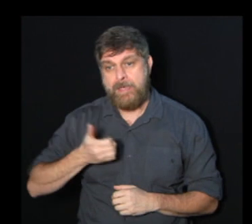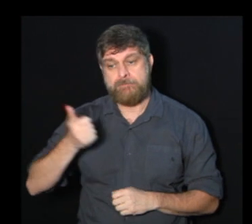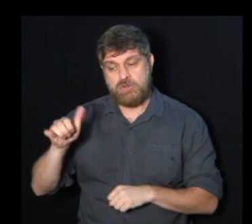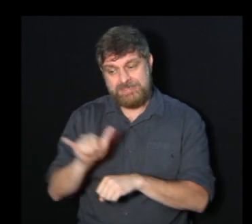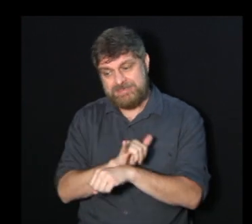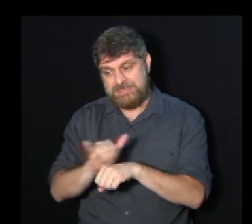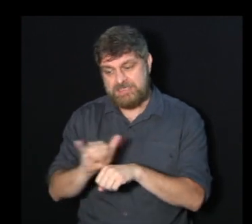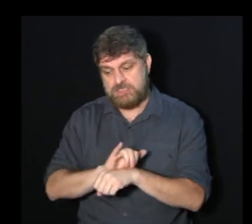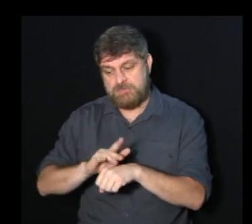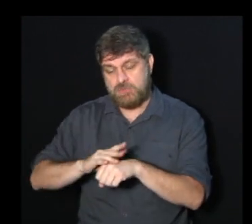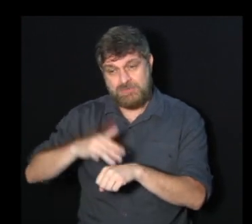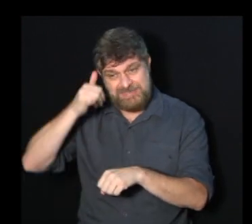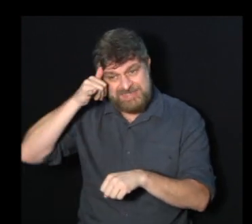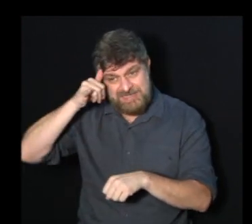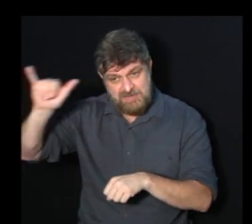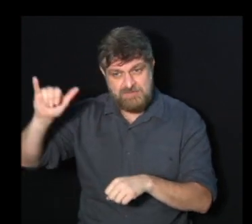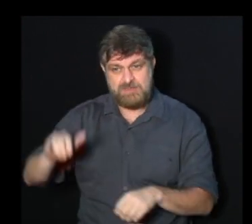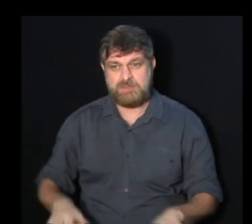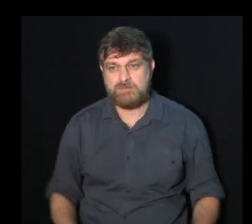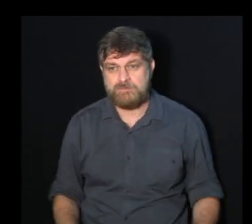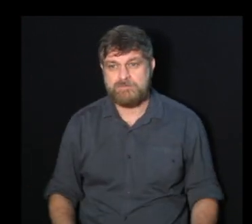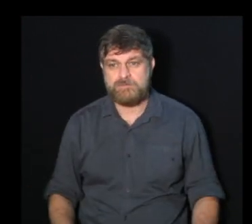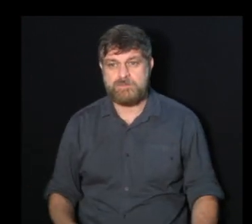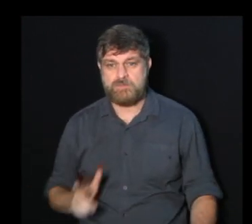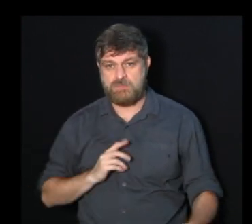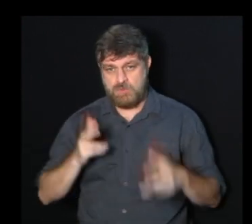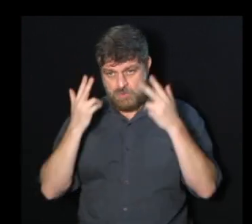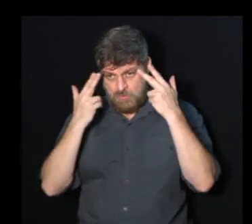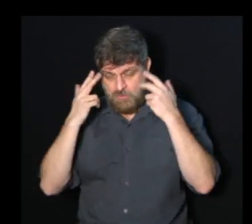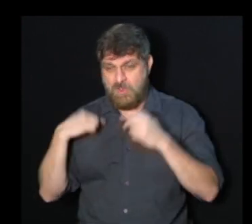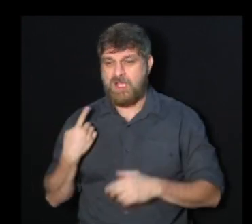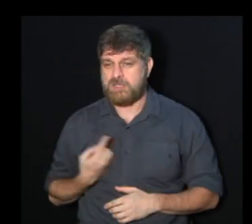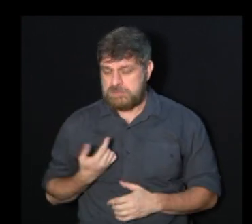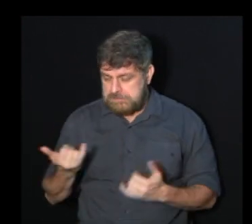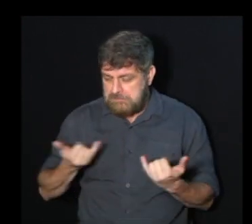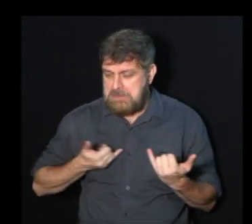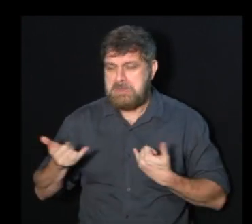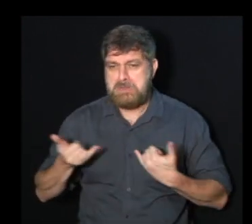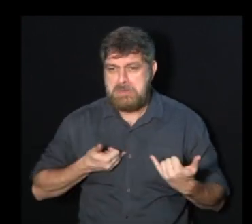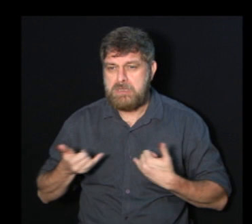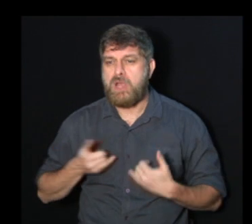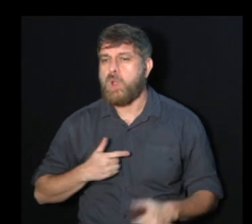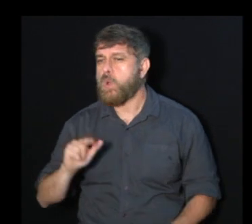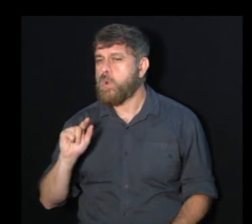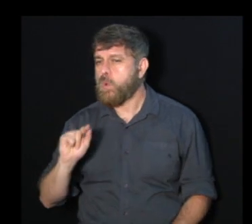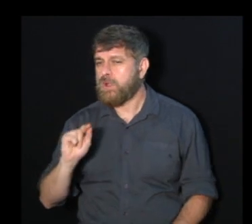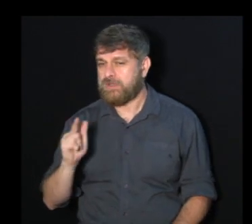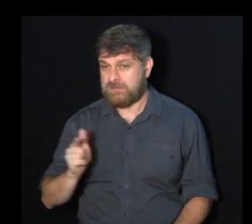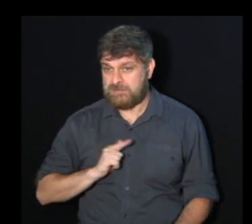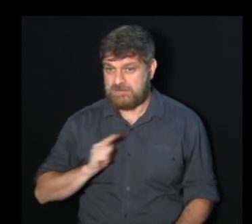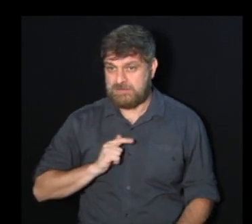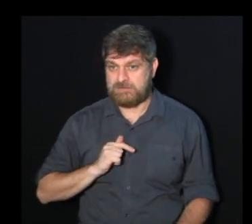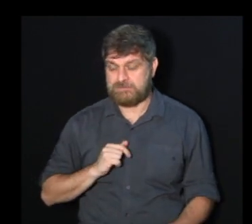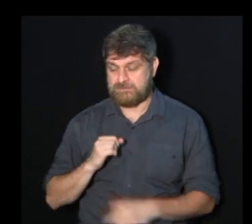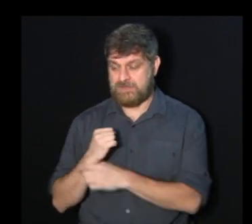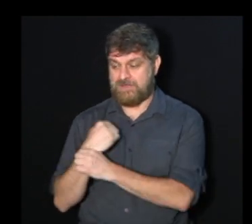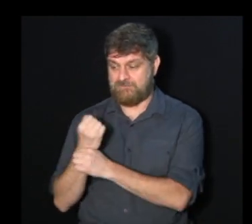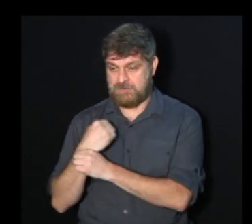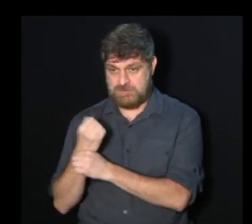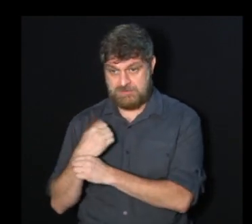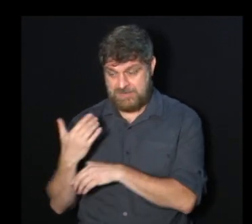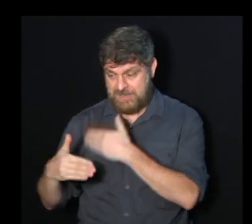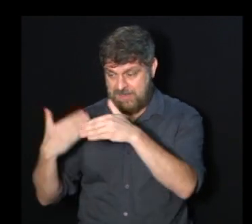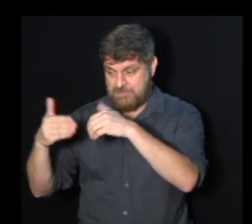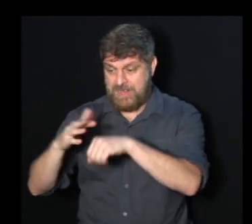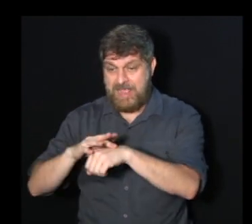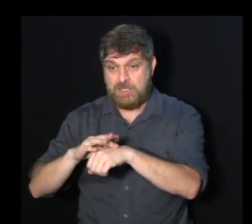tá? Então, é uma coisa bem comum que a gente ouve falar. E, assim, tanto a evolução da fisioterapia como a